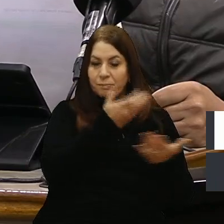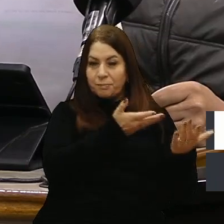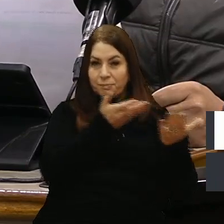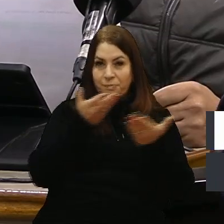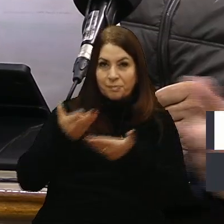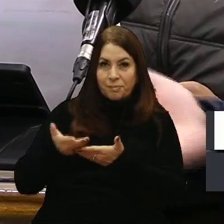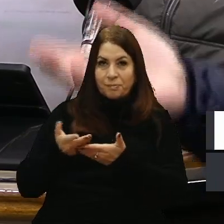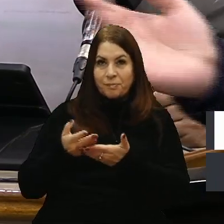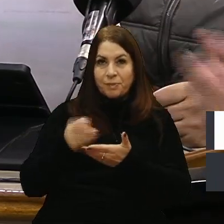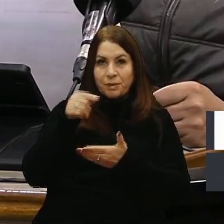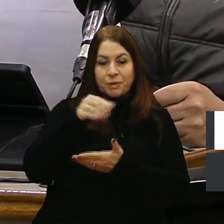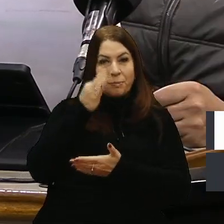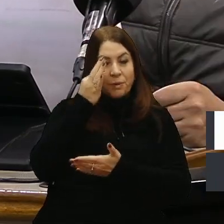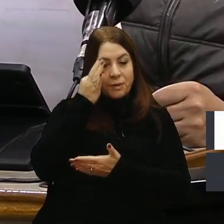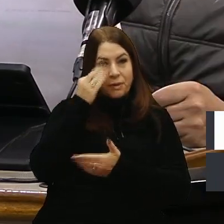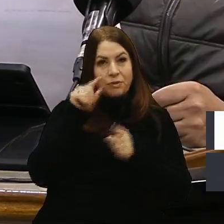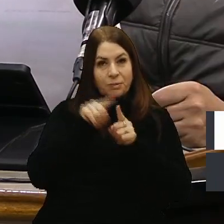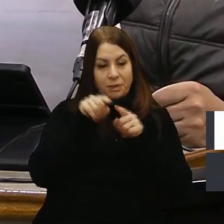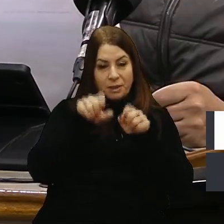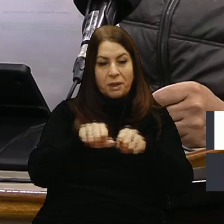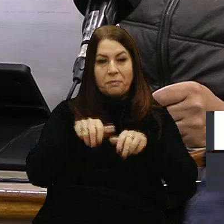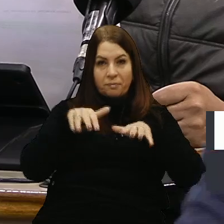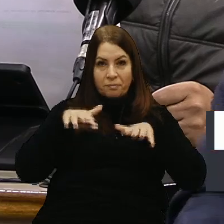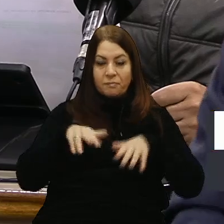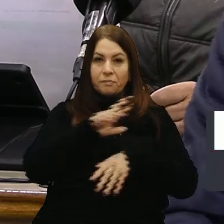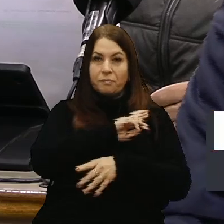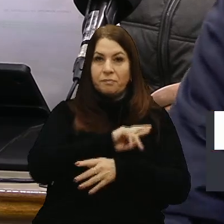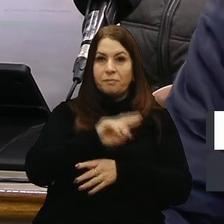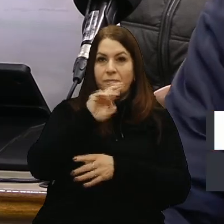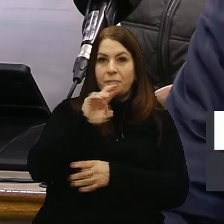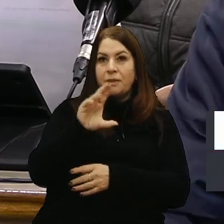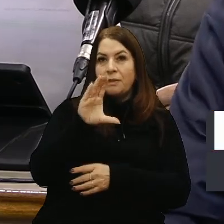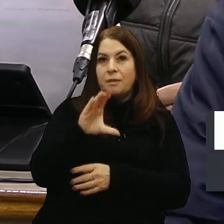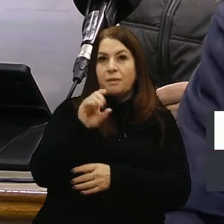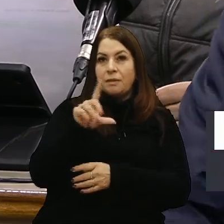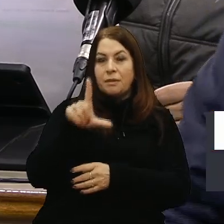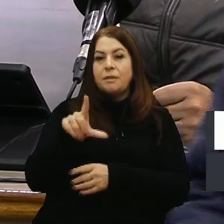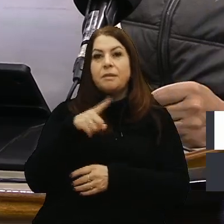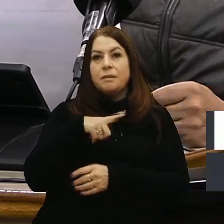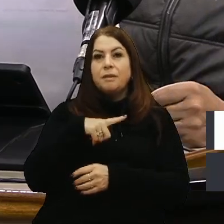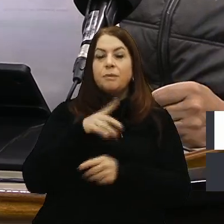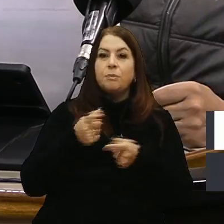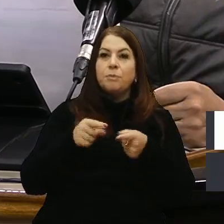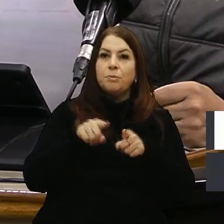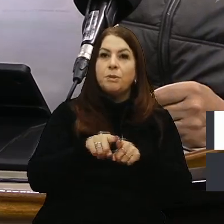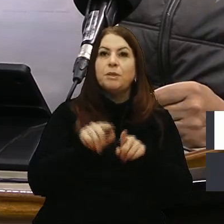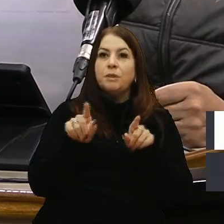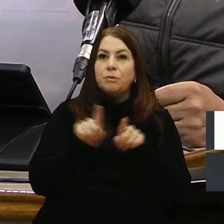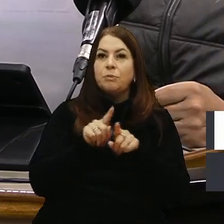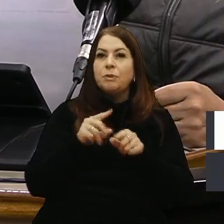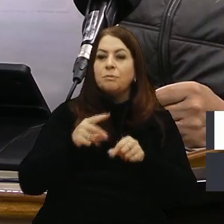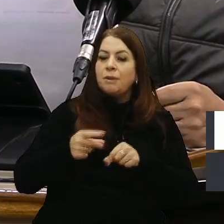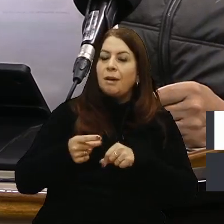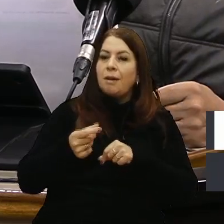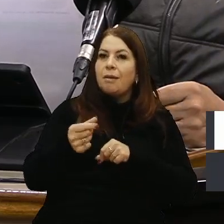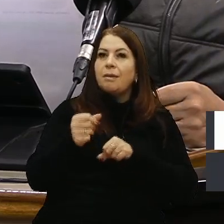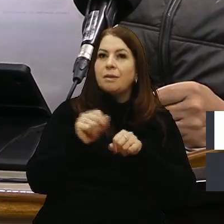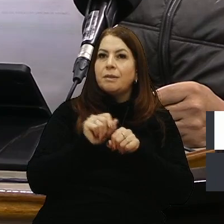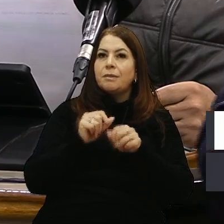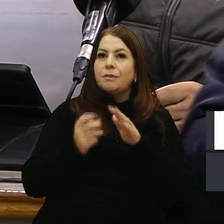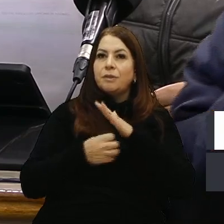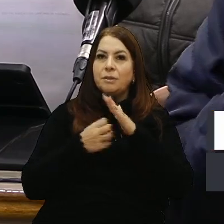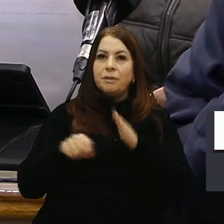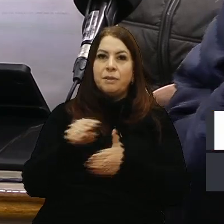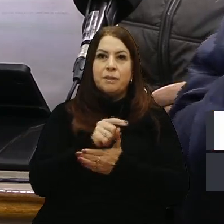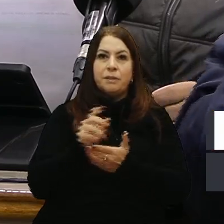para os presentes aqui também no plenário, representando a CDL, e dizer que temos uma parceria também de longa data lá da nossa